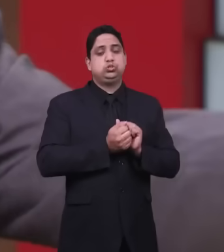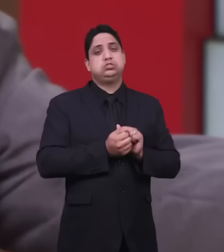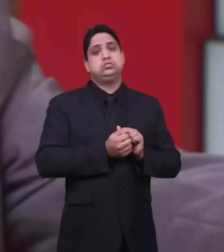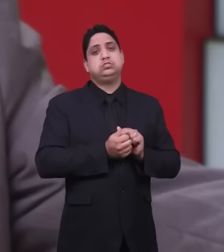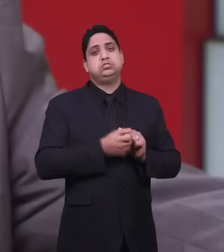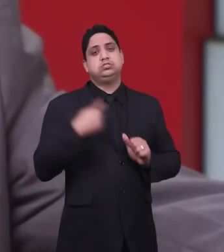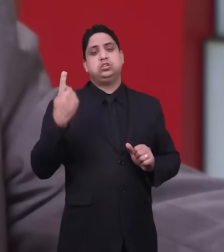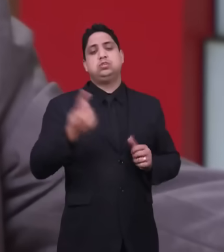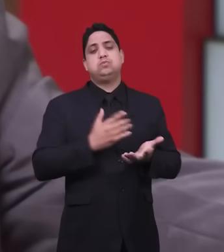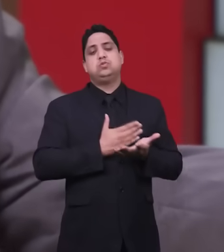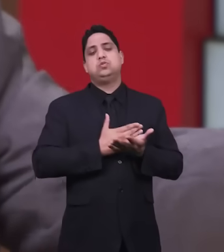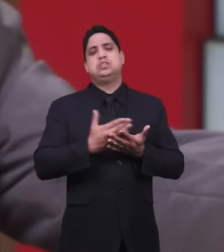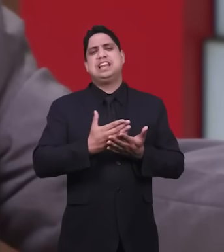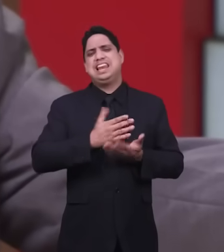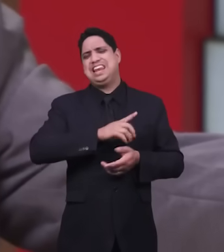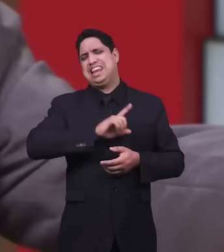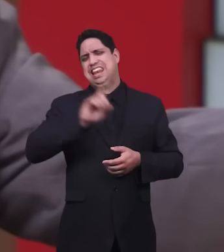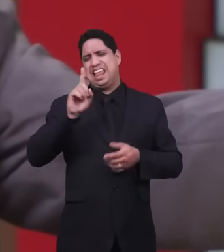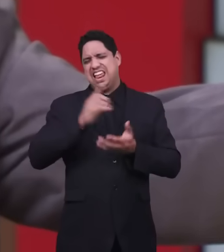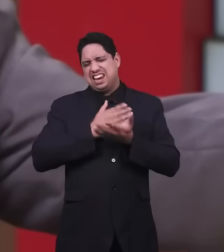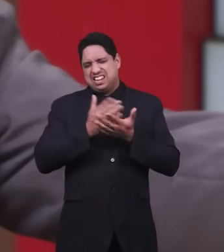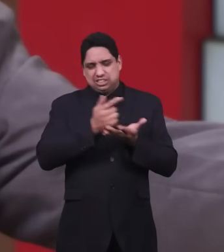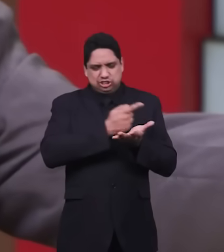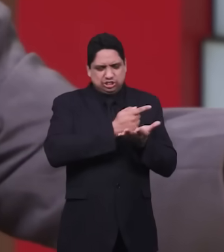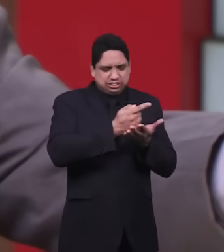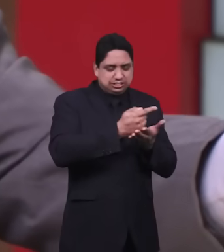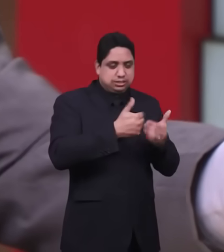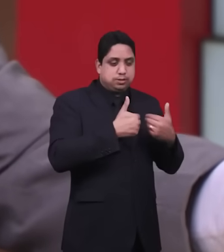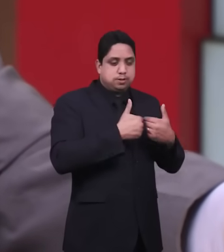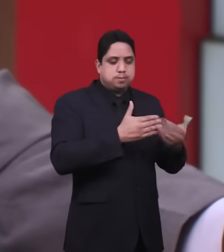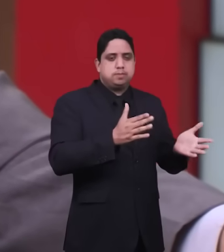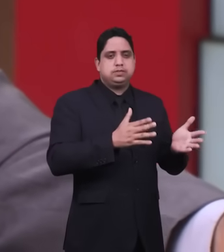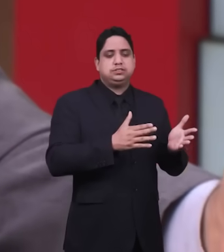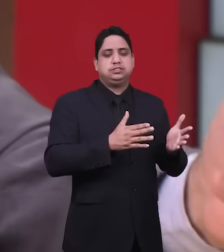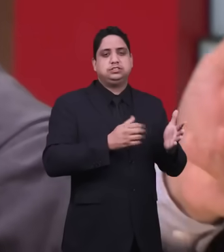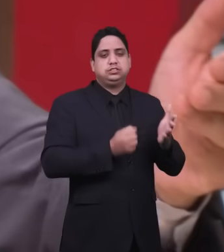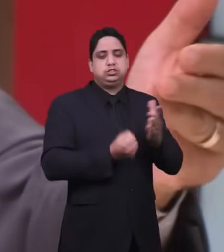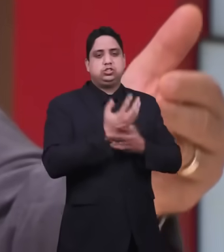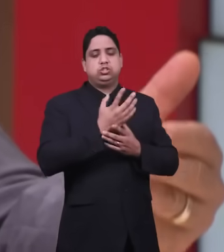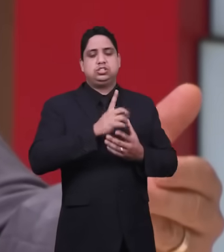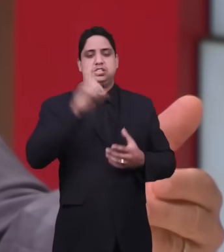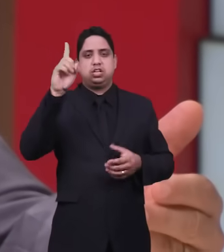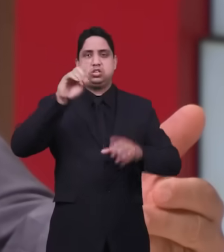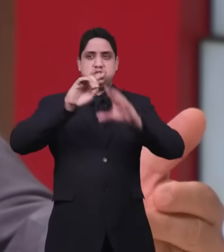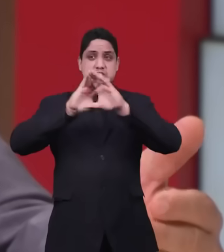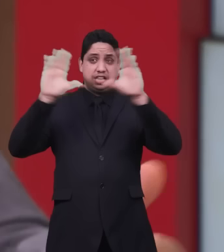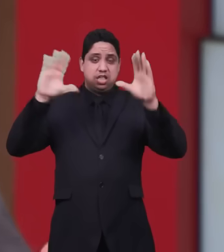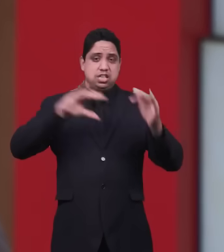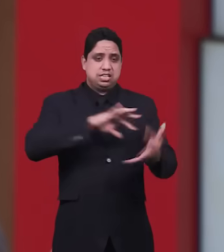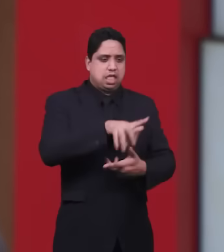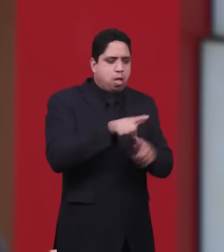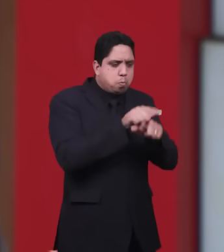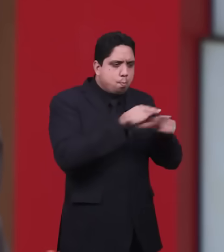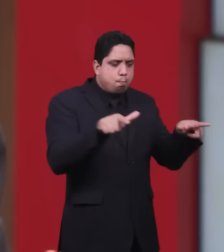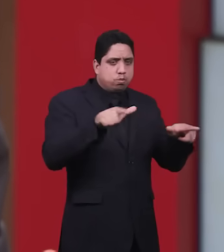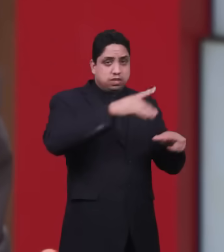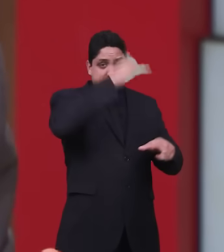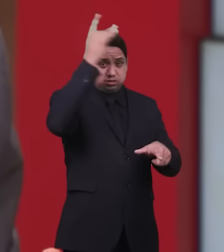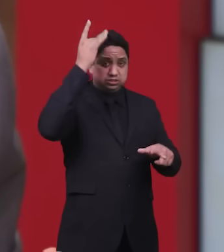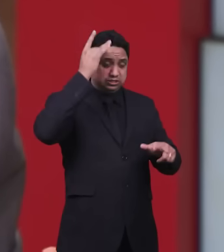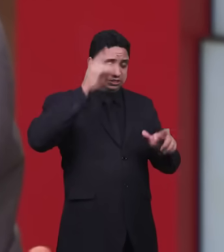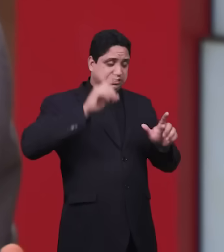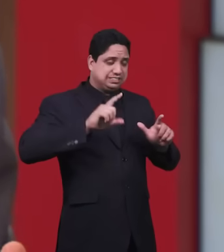acontece? Nós lemos no início da Bíblia, lá no início, no princípio criou Deus os céus e a terra era sem forma e vazia, e o Espírito